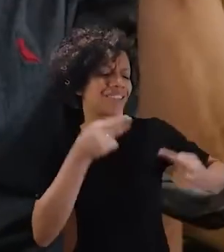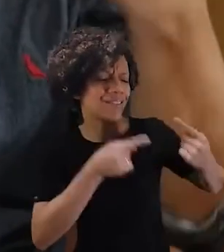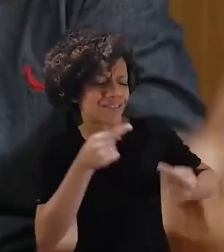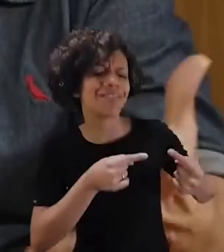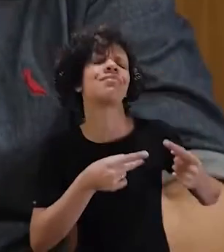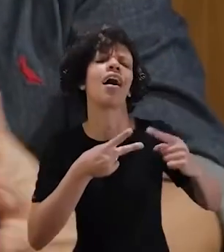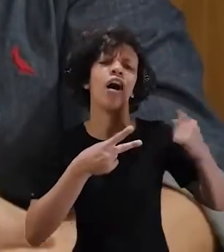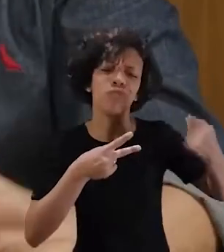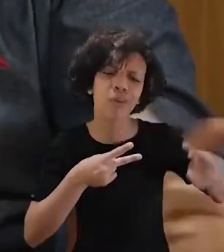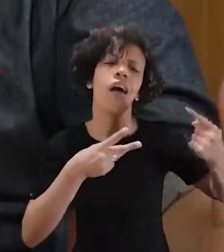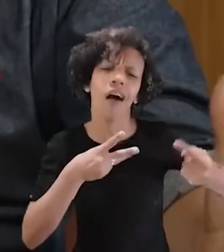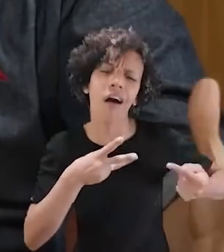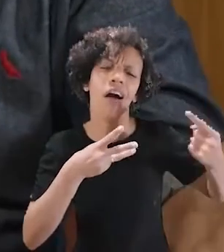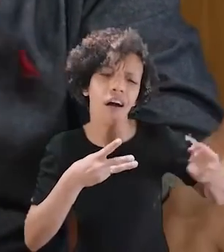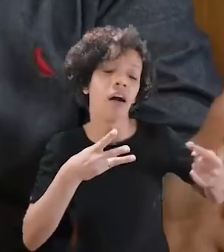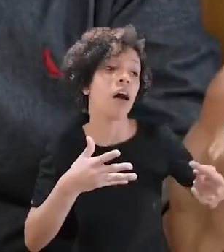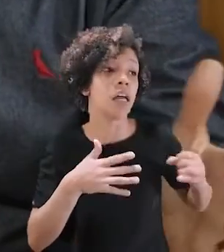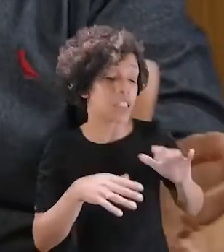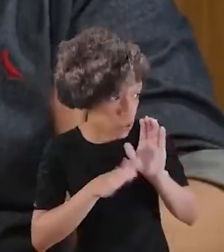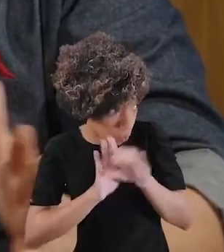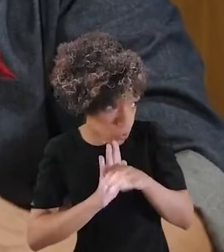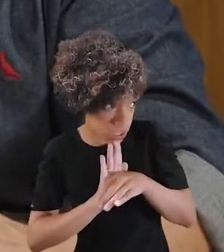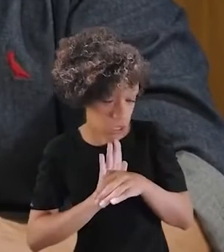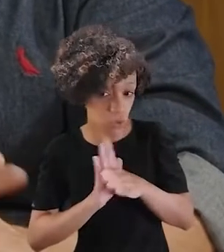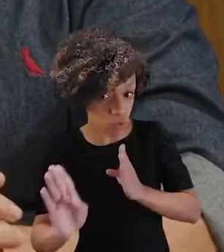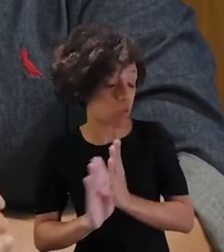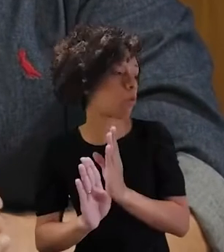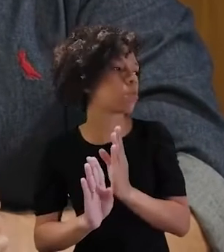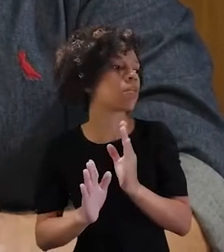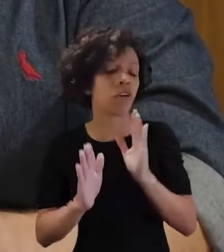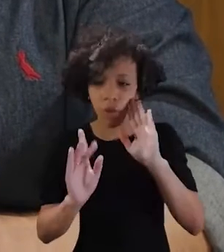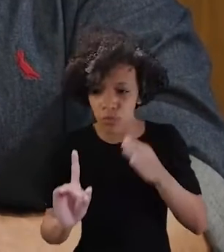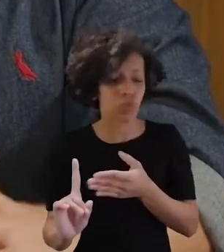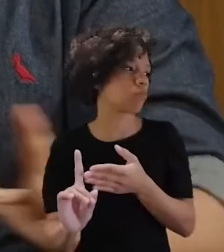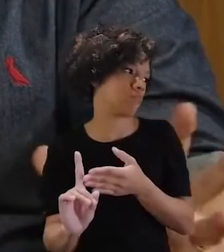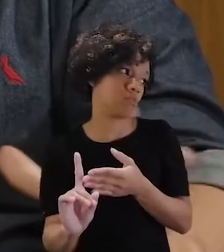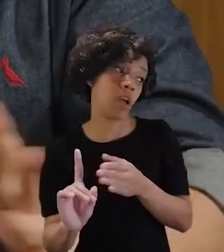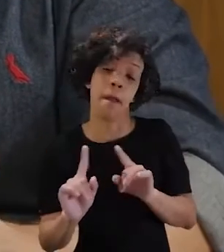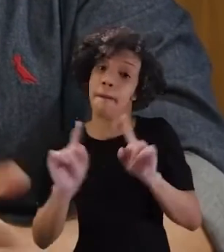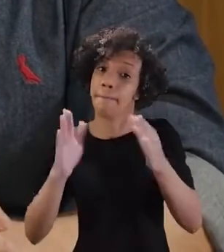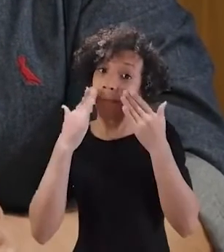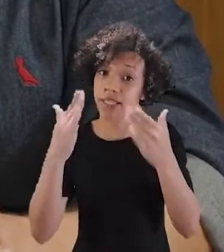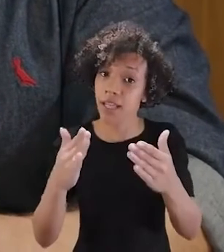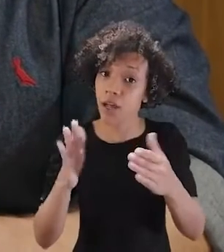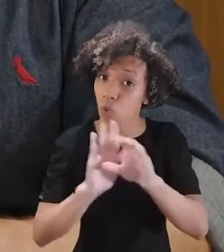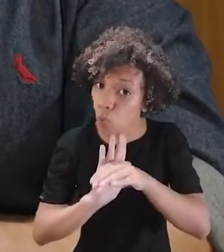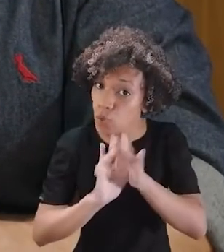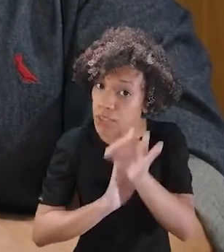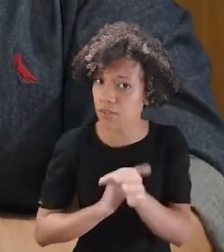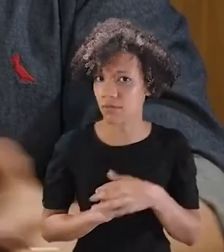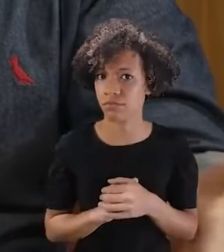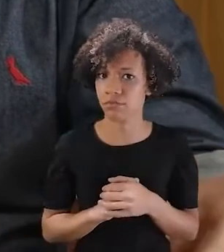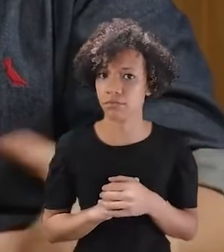tá cansar e debate de novo você chegar no consenso vamos a caminho tá mas chegar no conserto tá Deixa claro